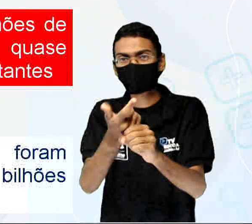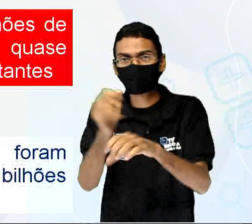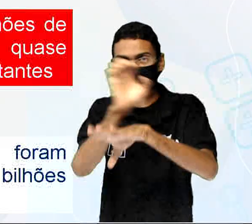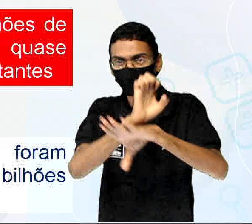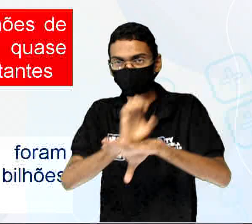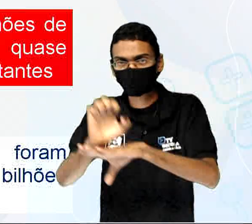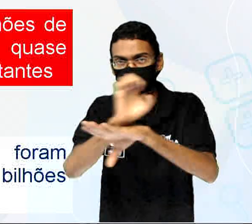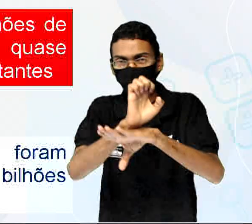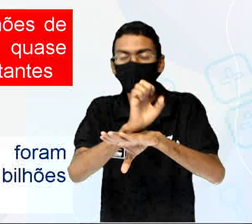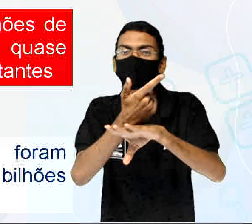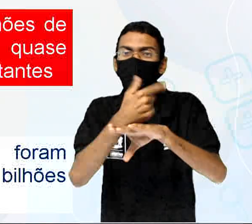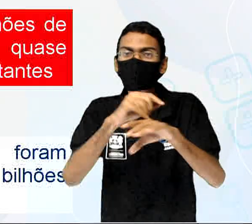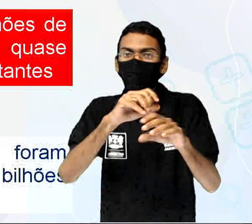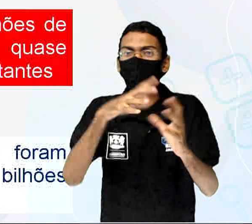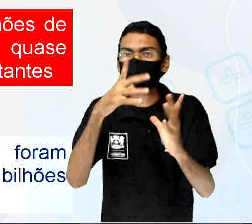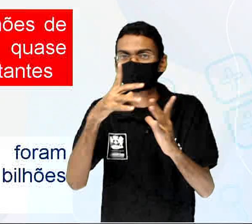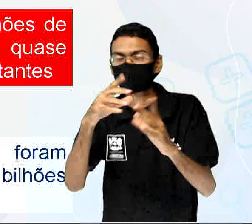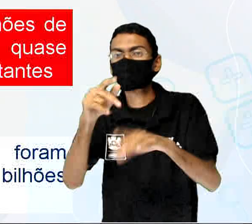e